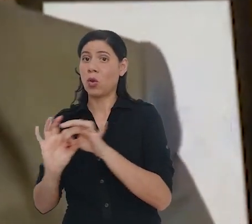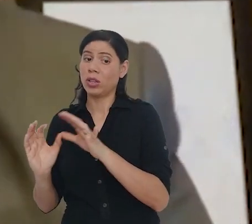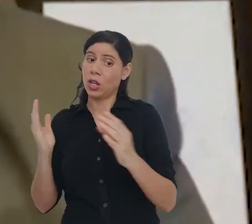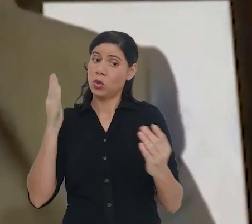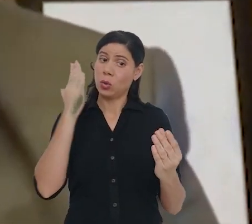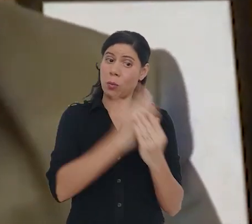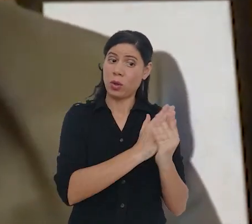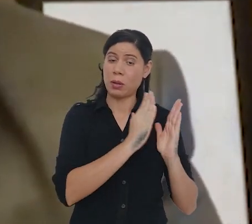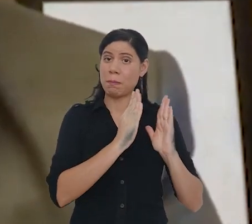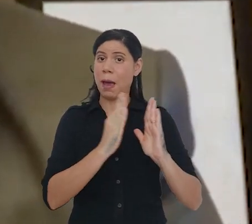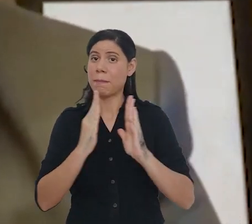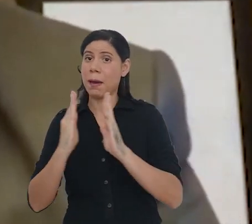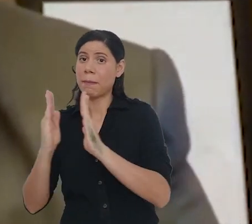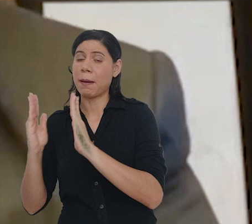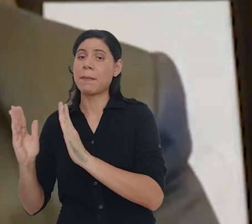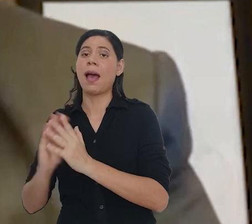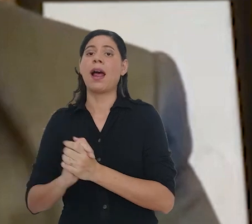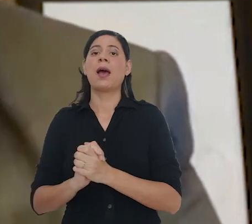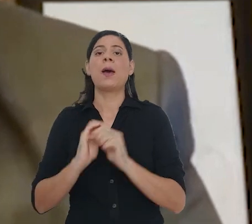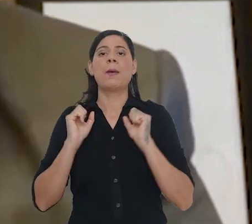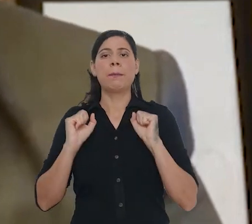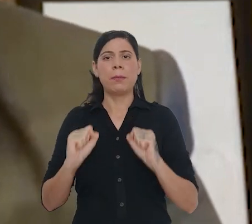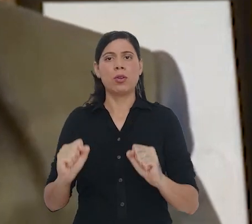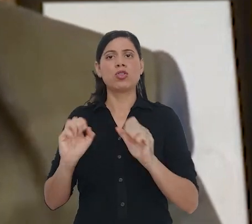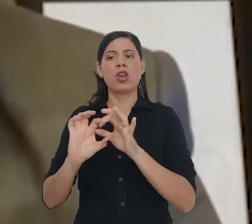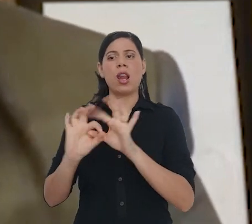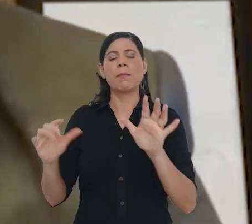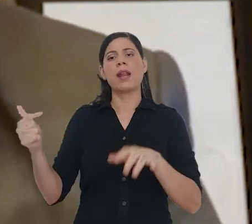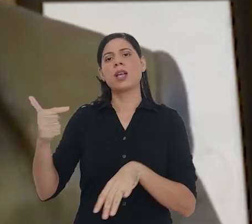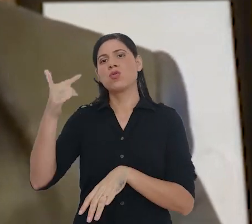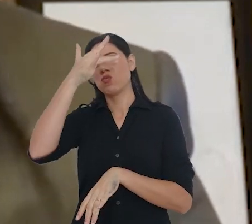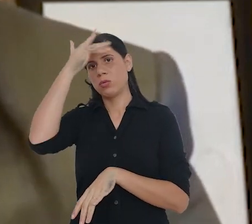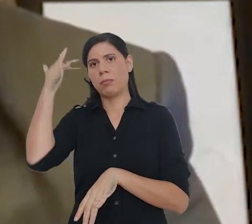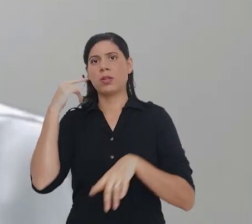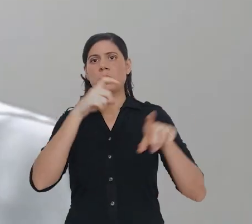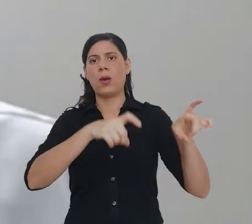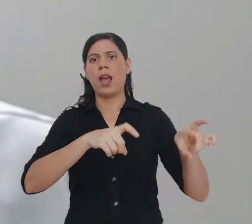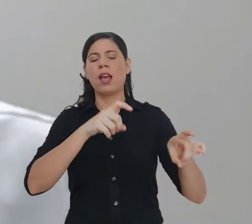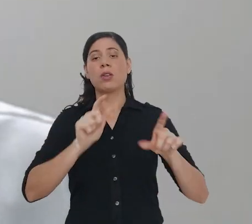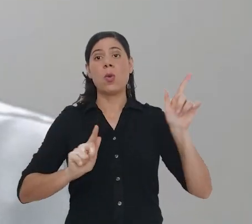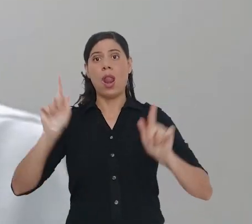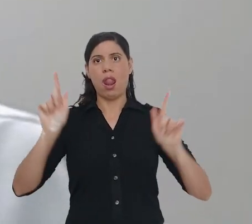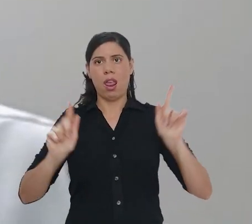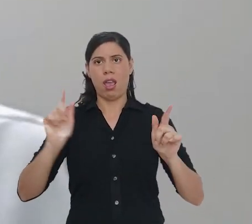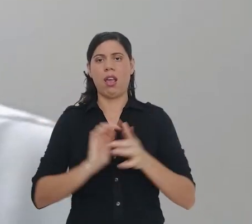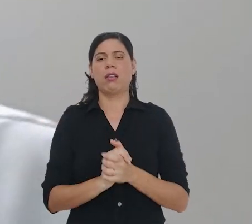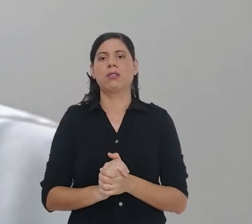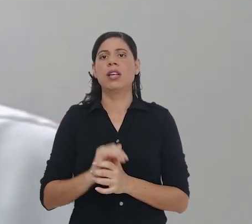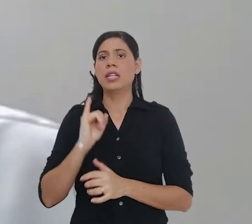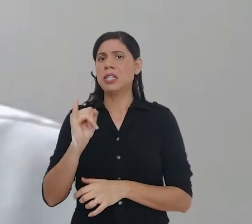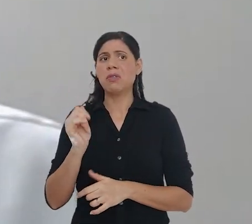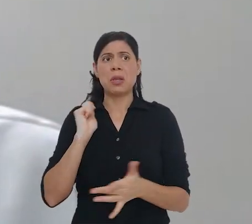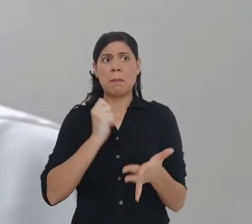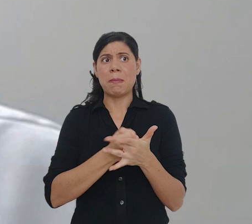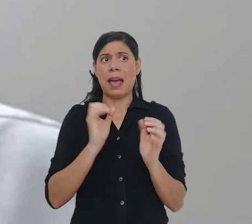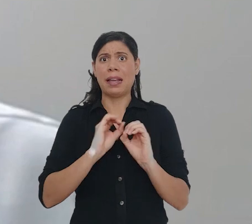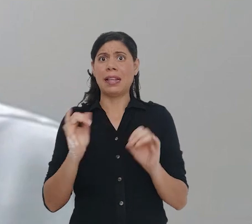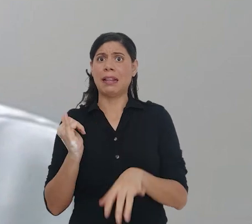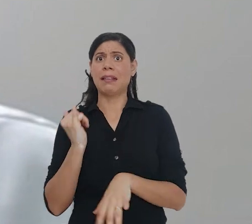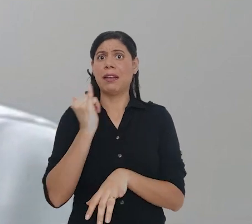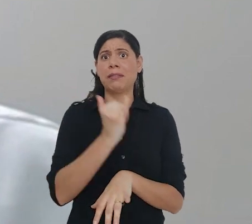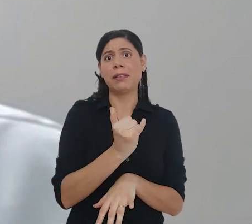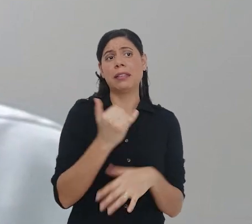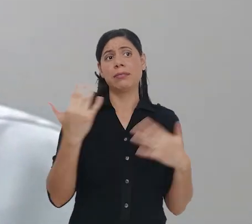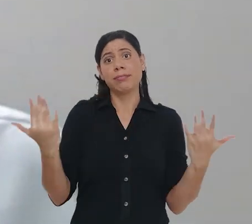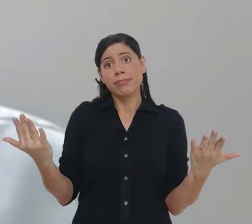contexto processual, seria lícita a convocação do segundo colocado no leilão. Se você já fica inadimplente e você é notificado e não paga,